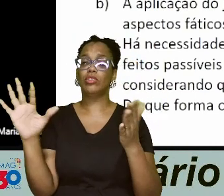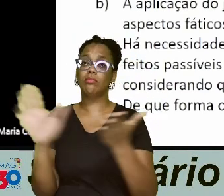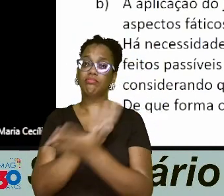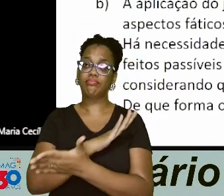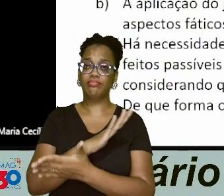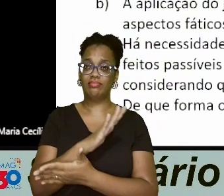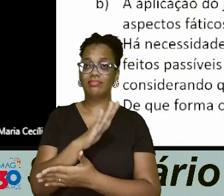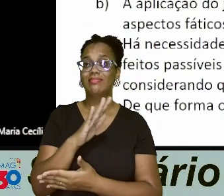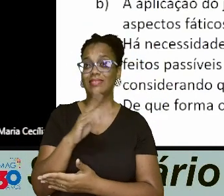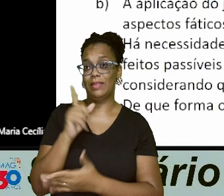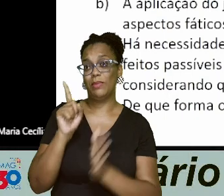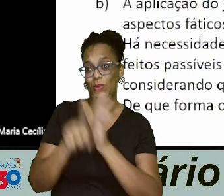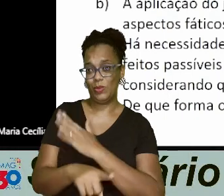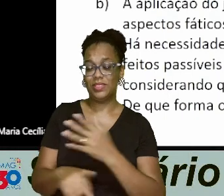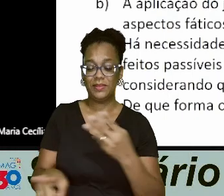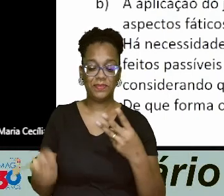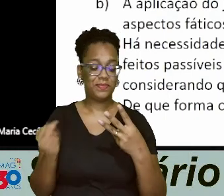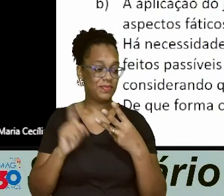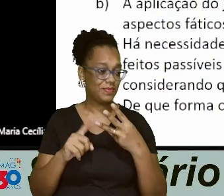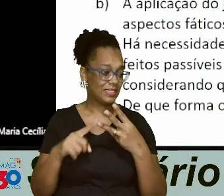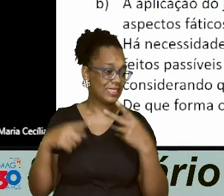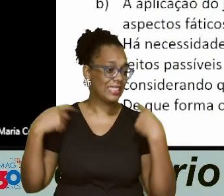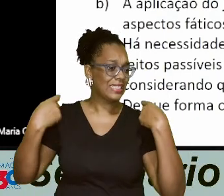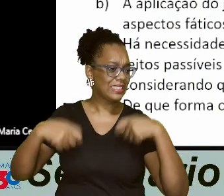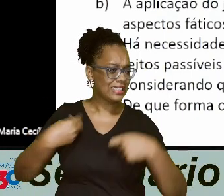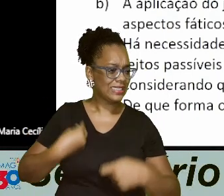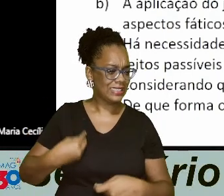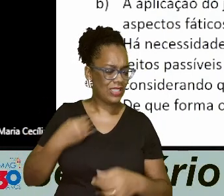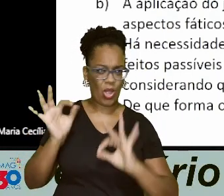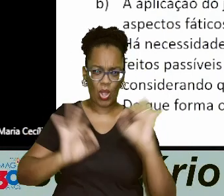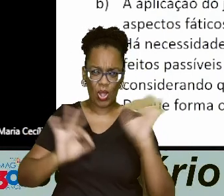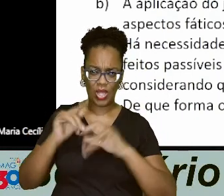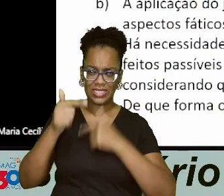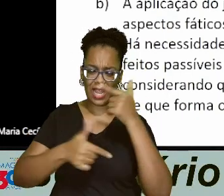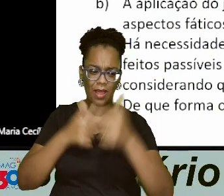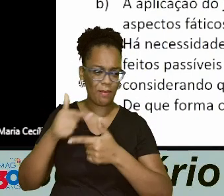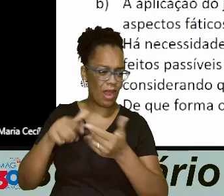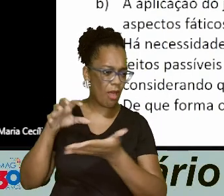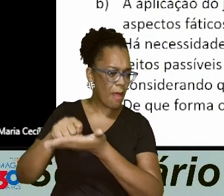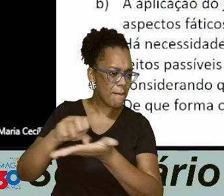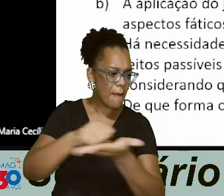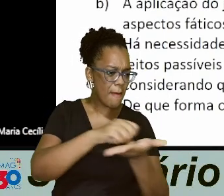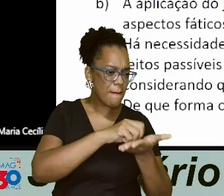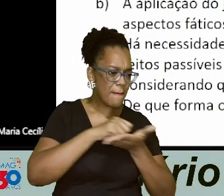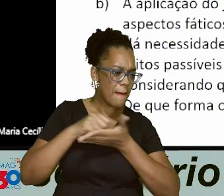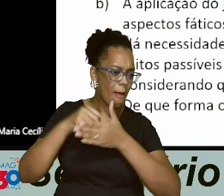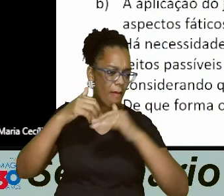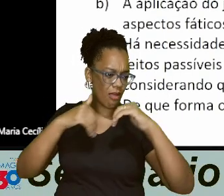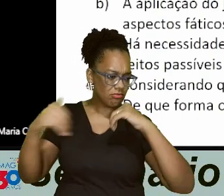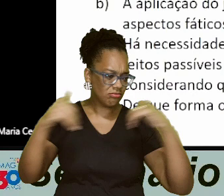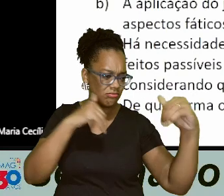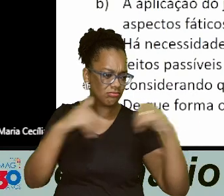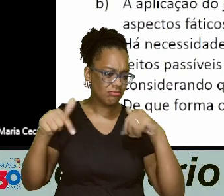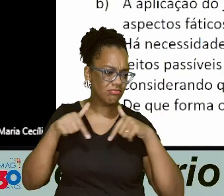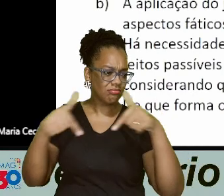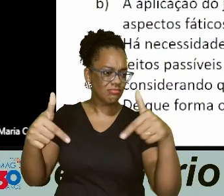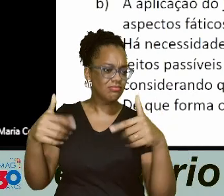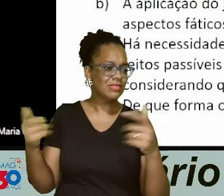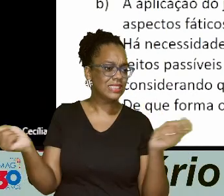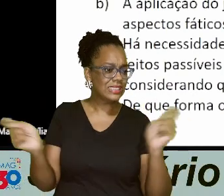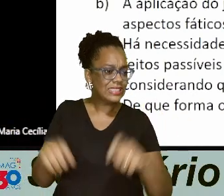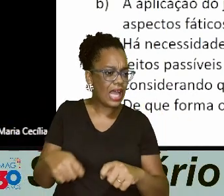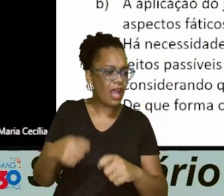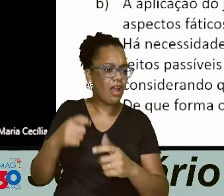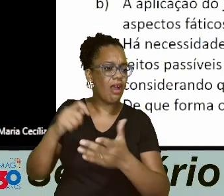pergunta. Se há necessidade de organização dos trabalhos cartorários visando a seleção e separação dos feitos passíveis de serem sentenciados